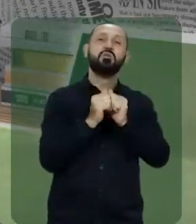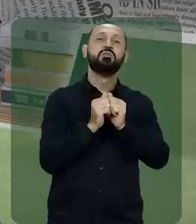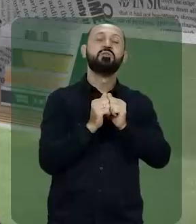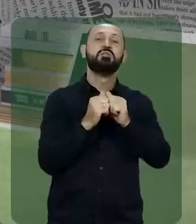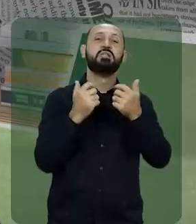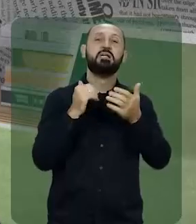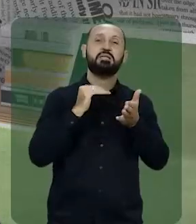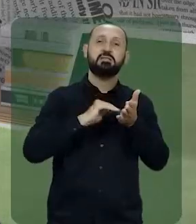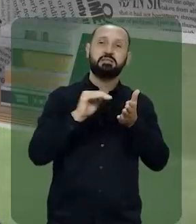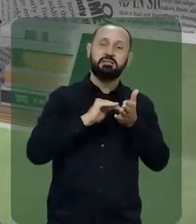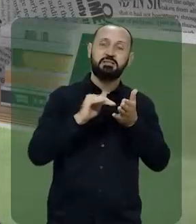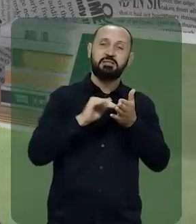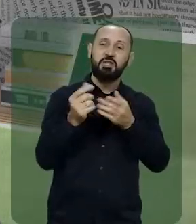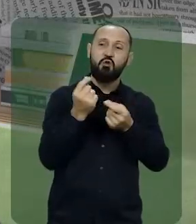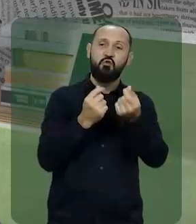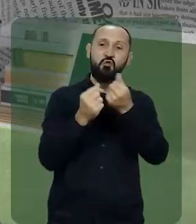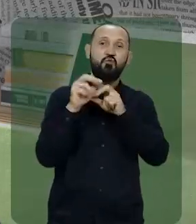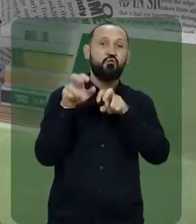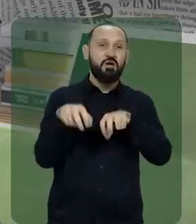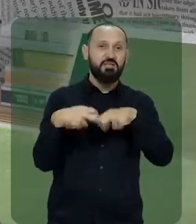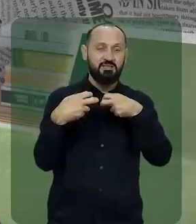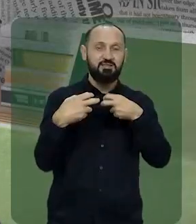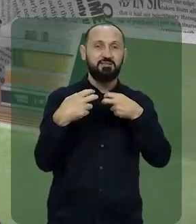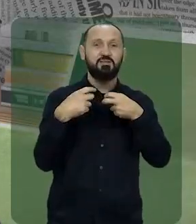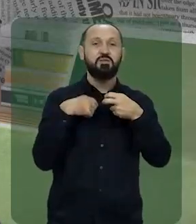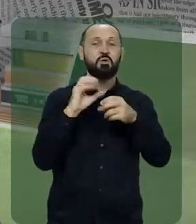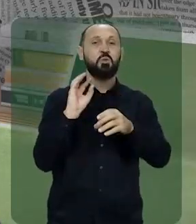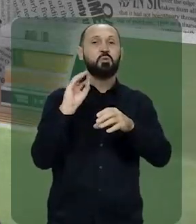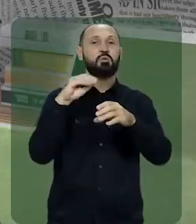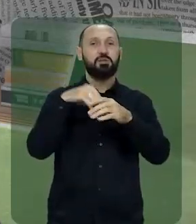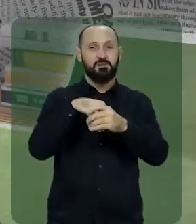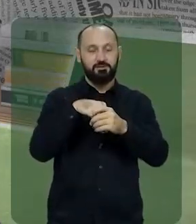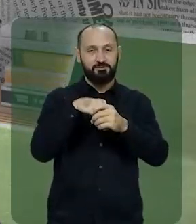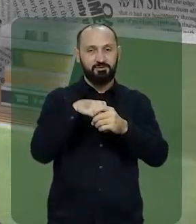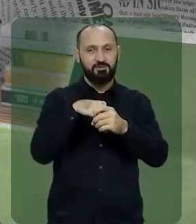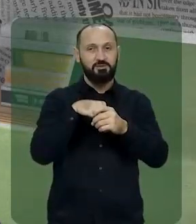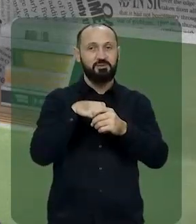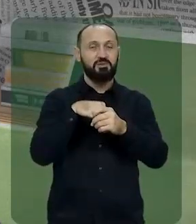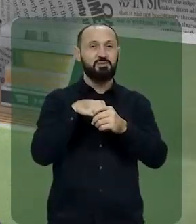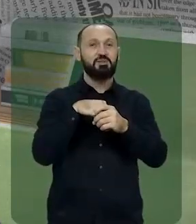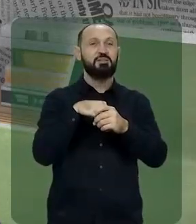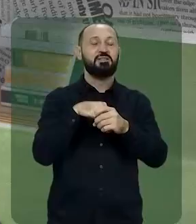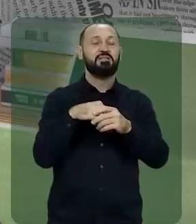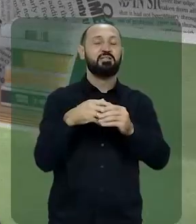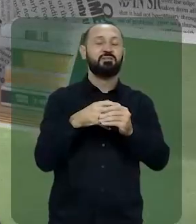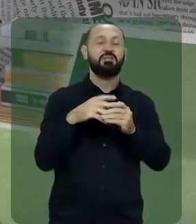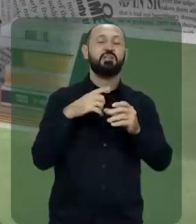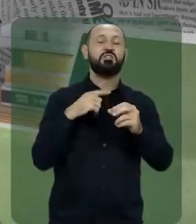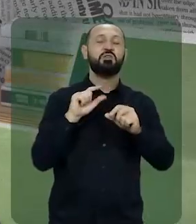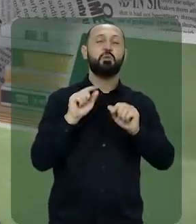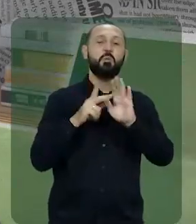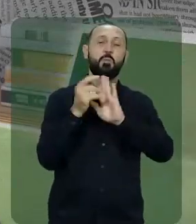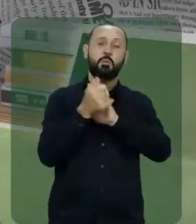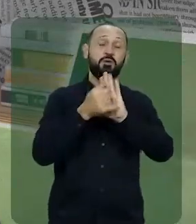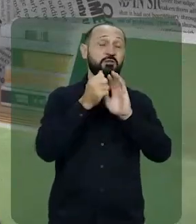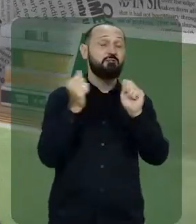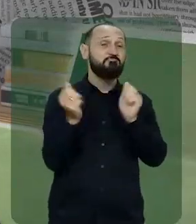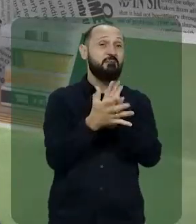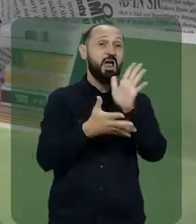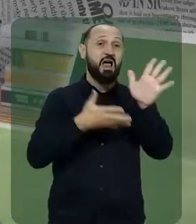na Secretaria da Fazenda, em um setor que desenvolvia um projeto